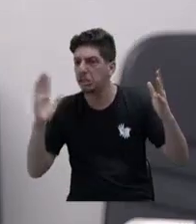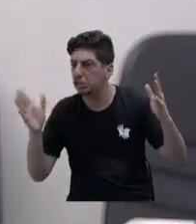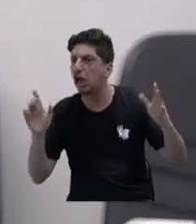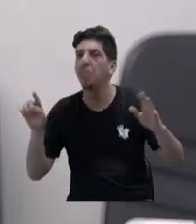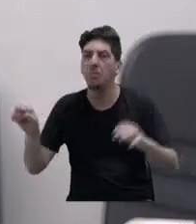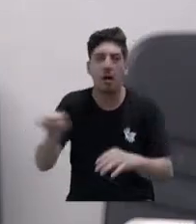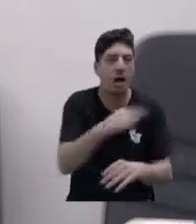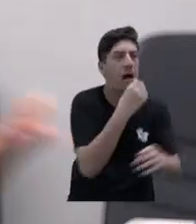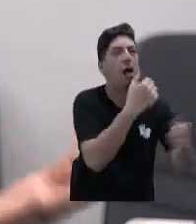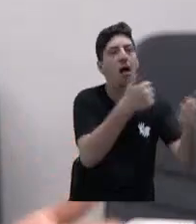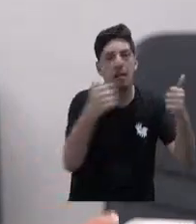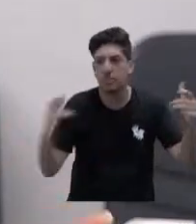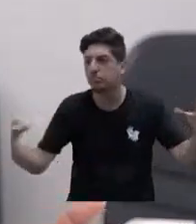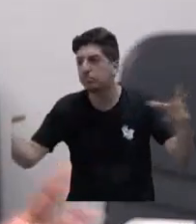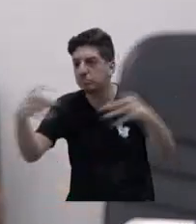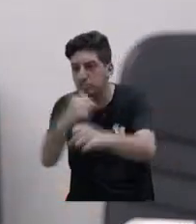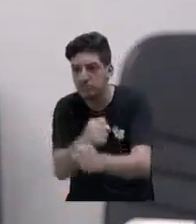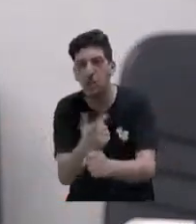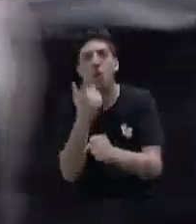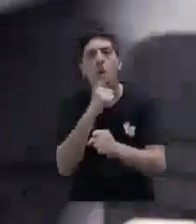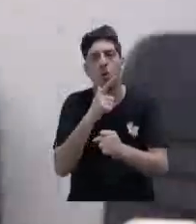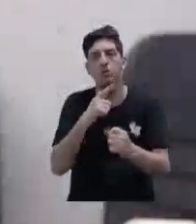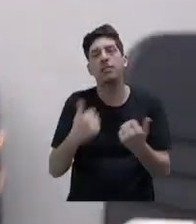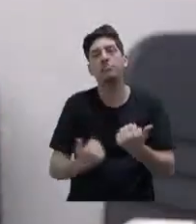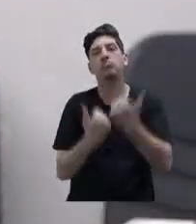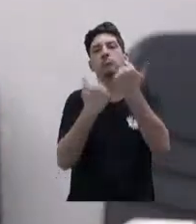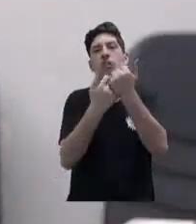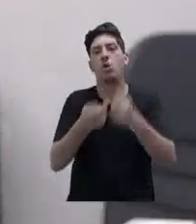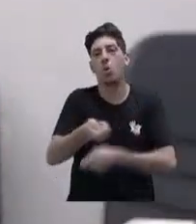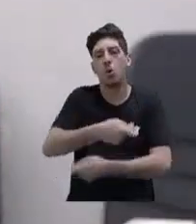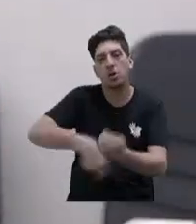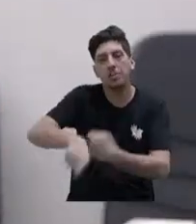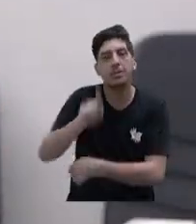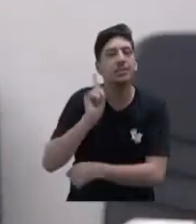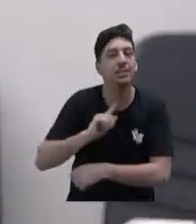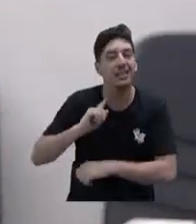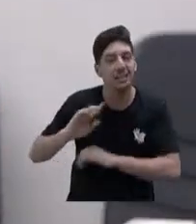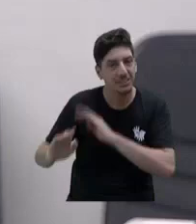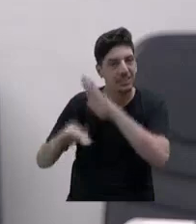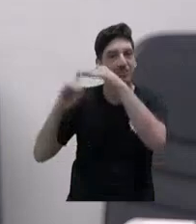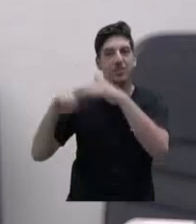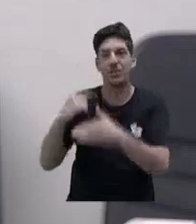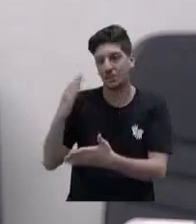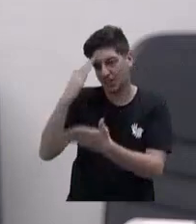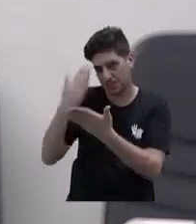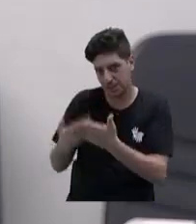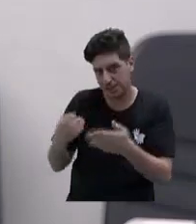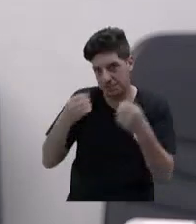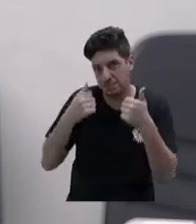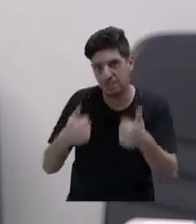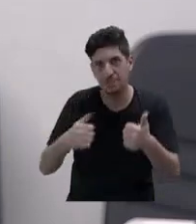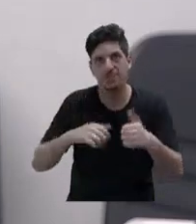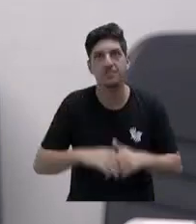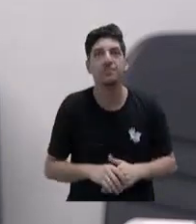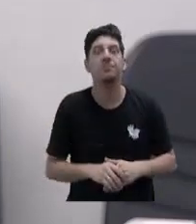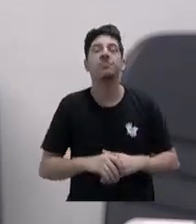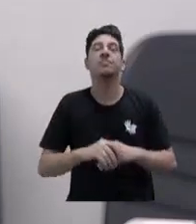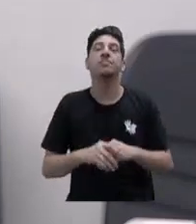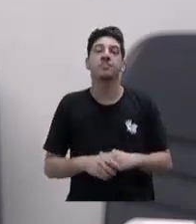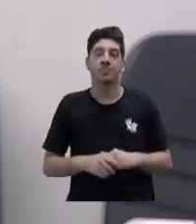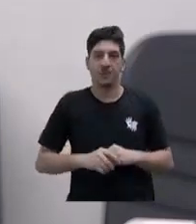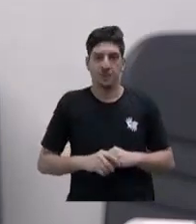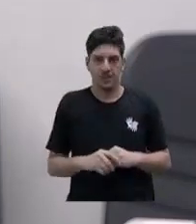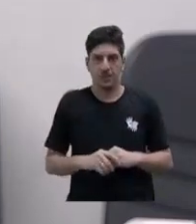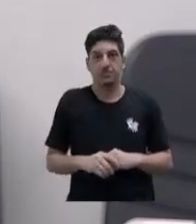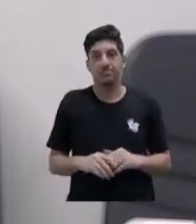vai potencializar, inclusive, a economia do Estado, o desenvolvimento, e é isso que a gente acredita. Com isso, secretário,